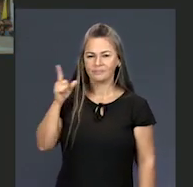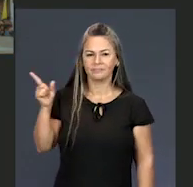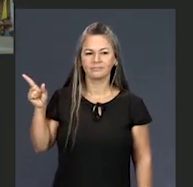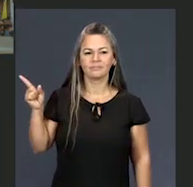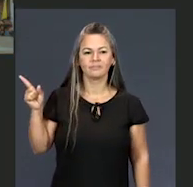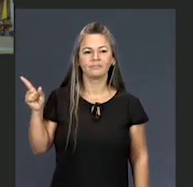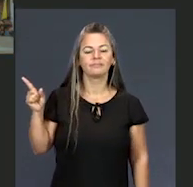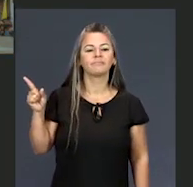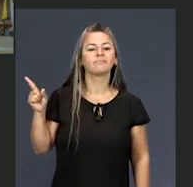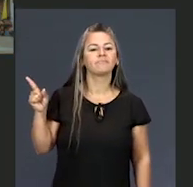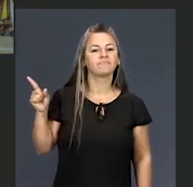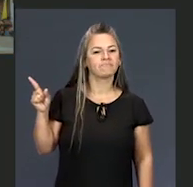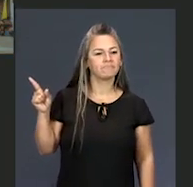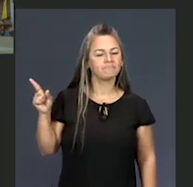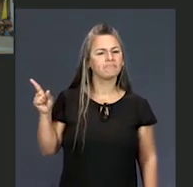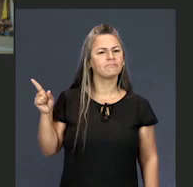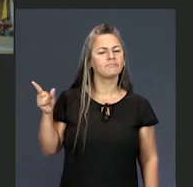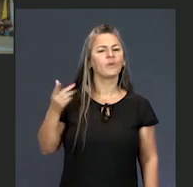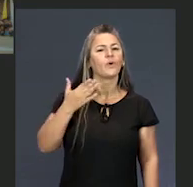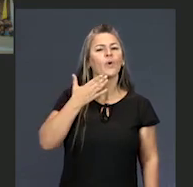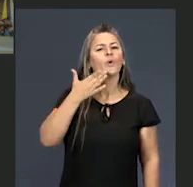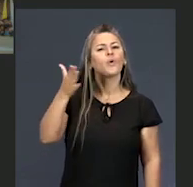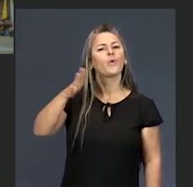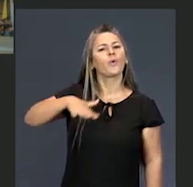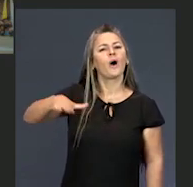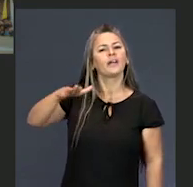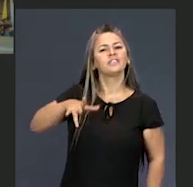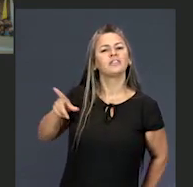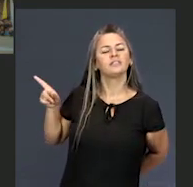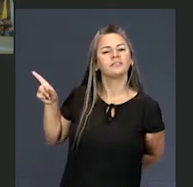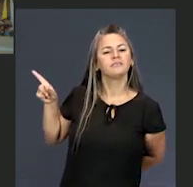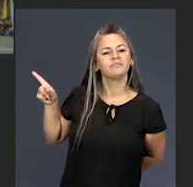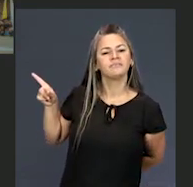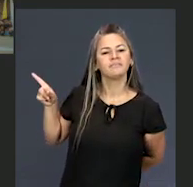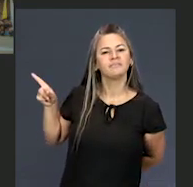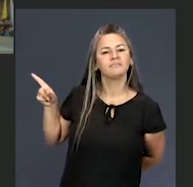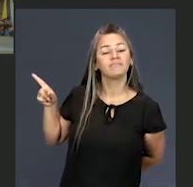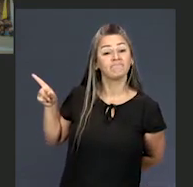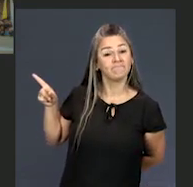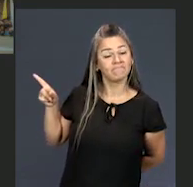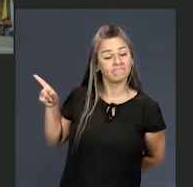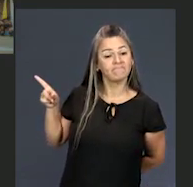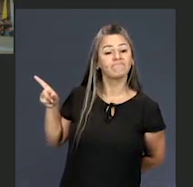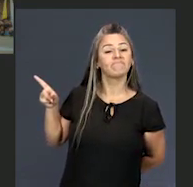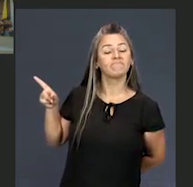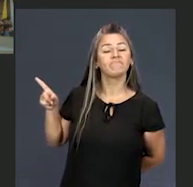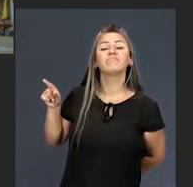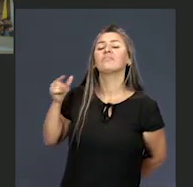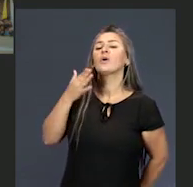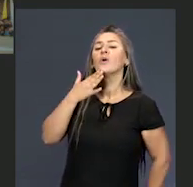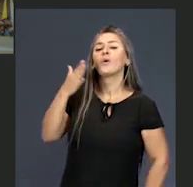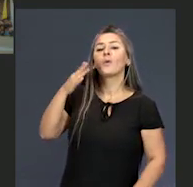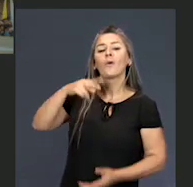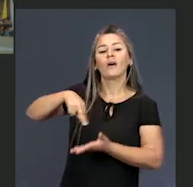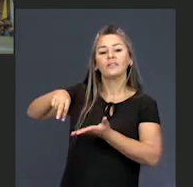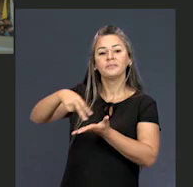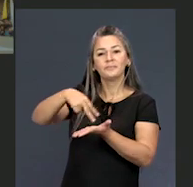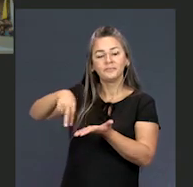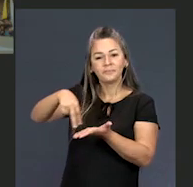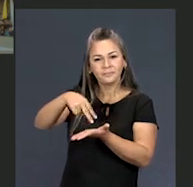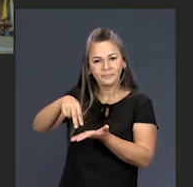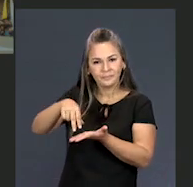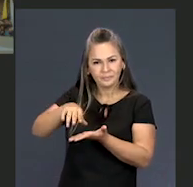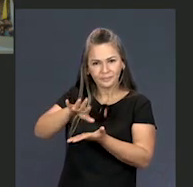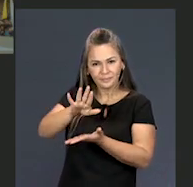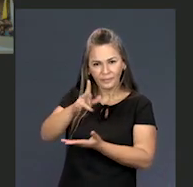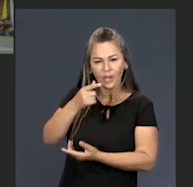essa imagem. De onde é essa imagem? Que tipo de dança é esse? Eu vou